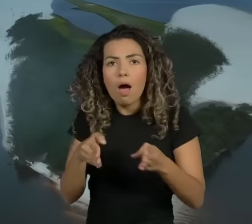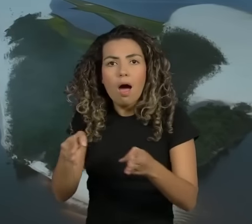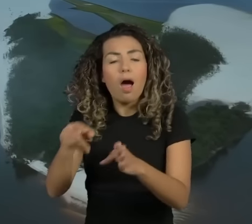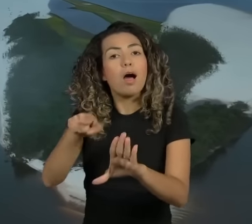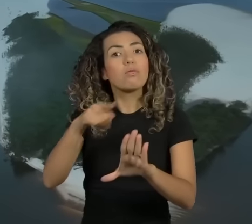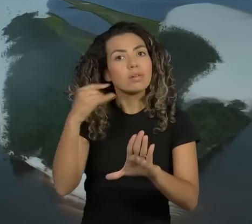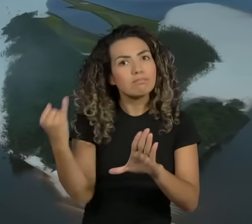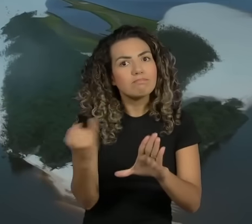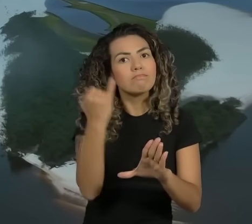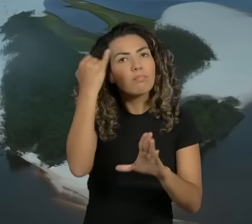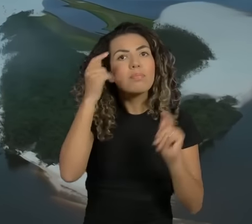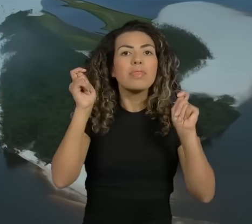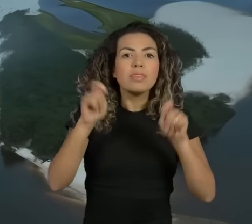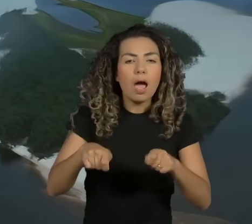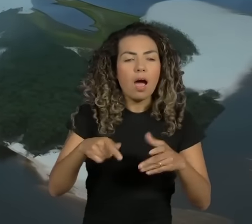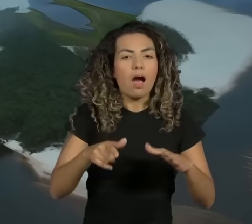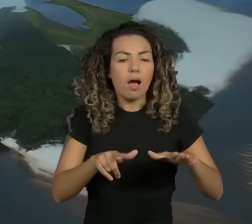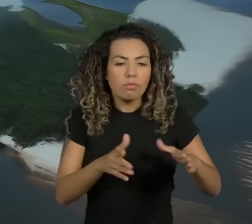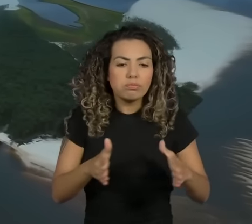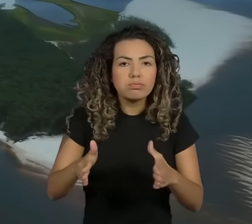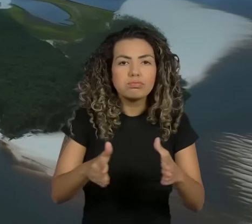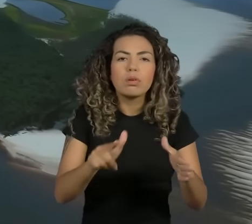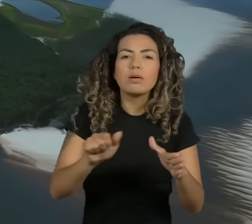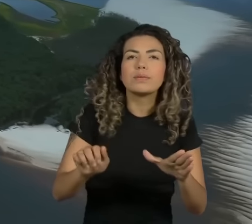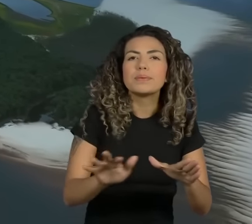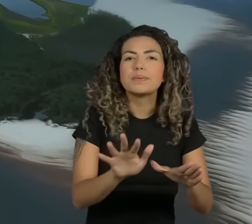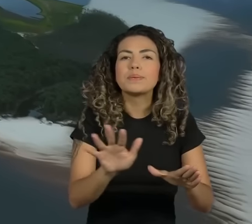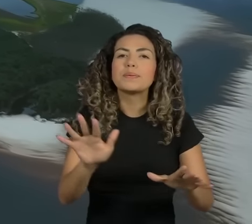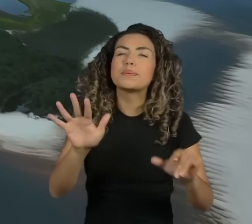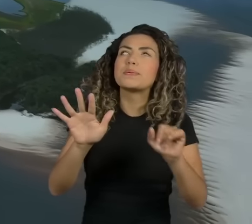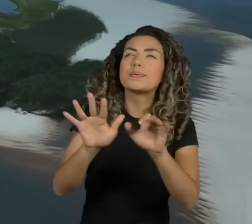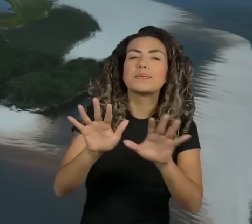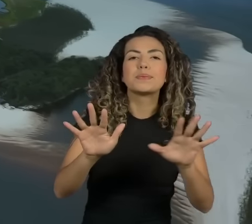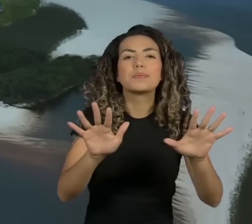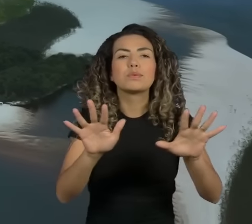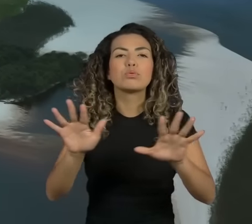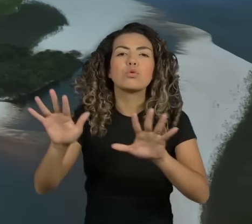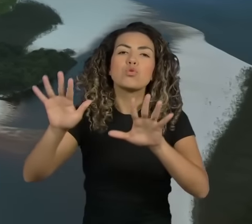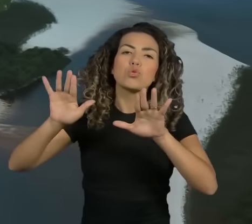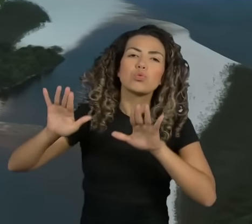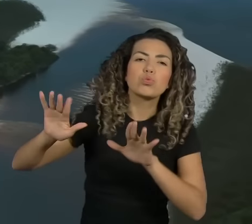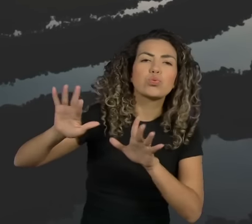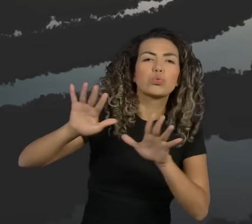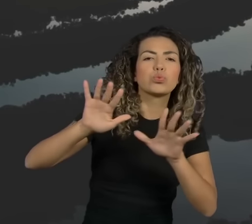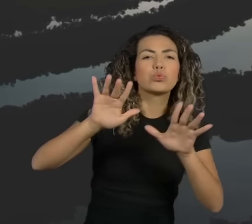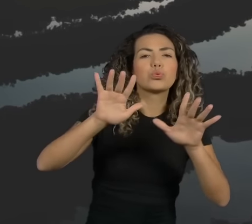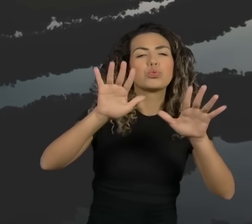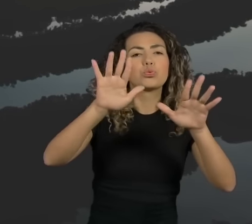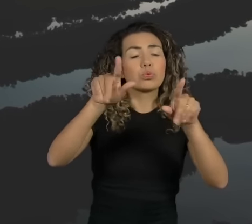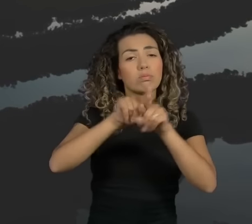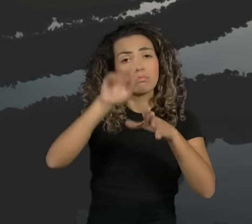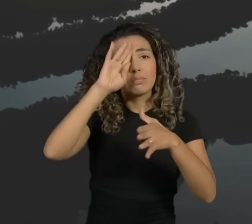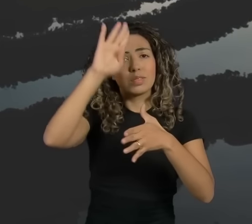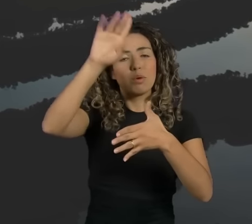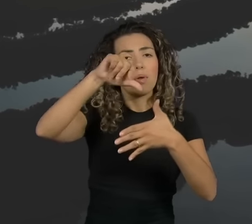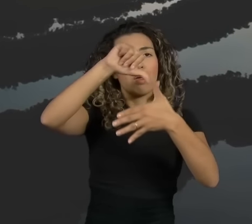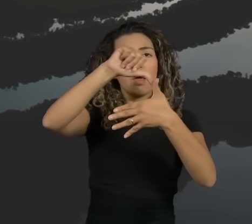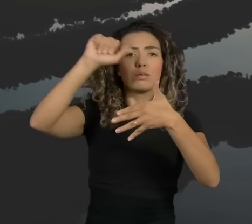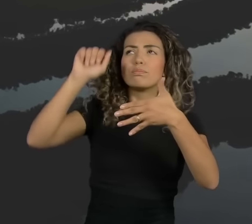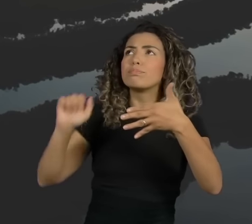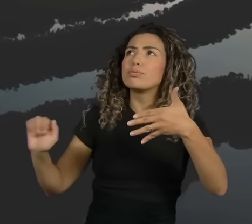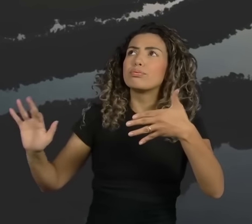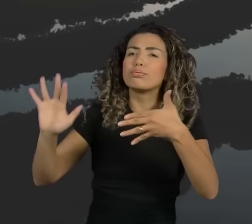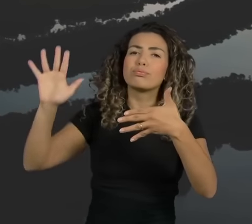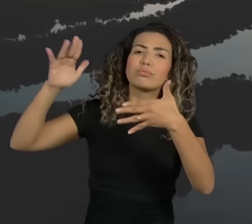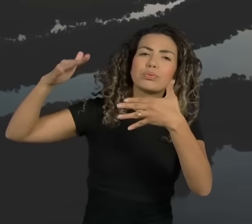formação de chuvas e rios voadores que levam umidade para o sudeste e sul do país, no fornecimento de água para